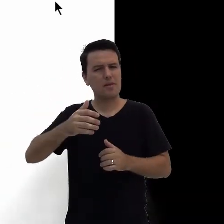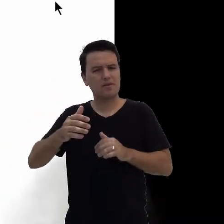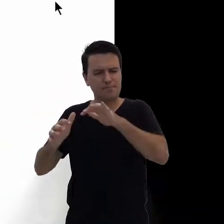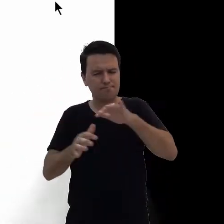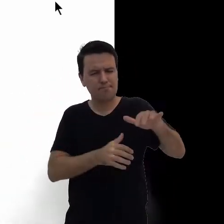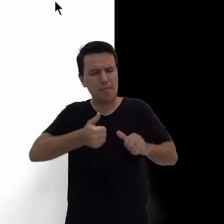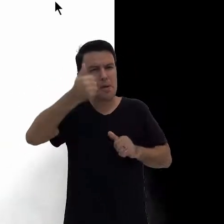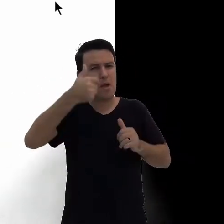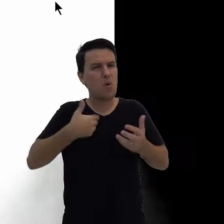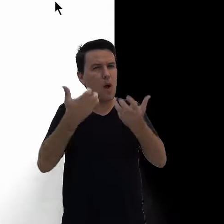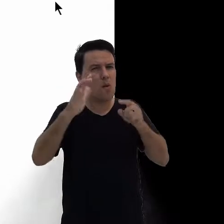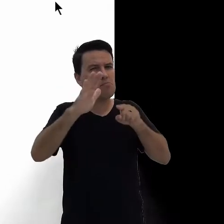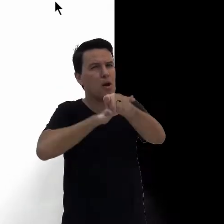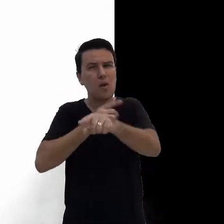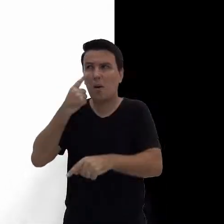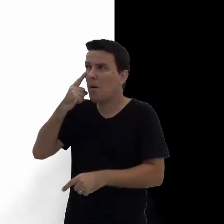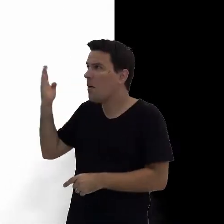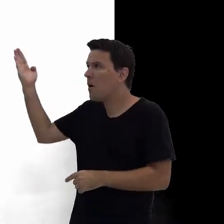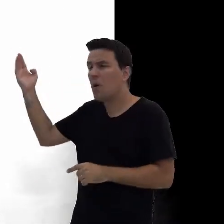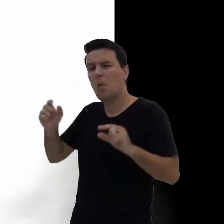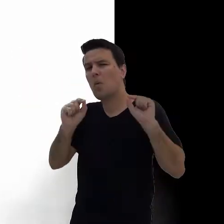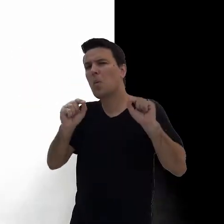Primeiro eu queria perguntar para vocês o que é isso.